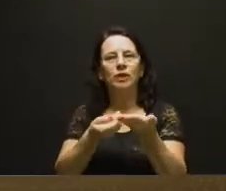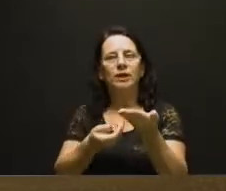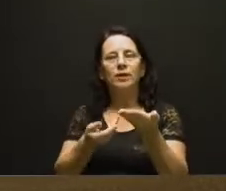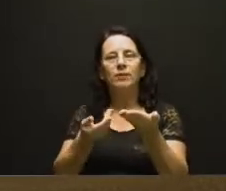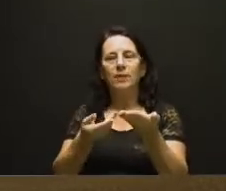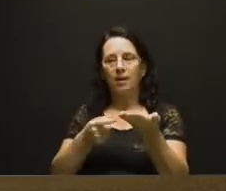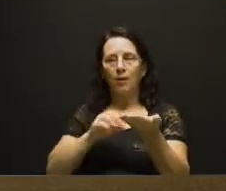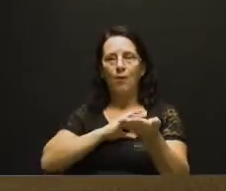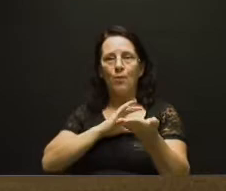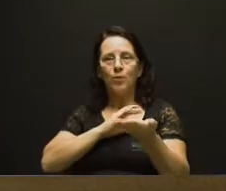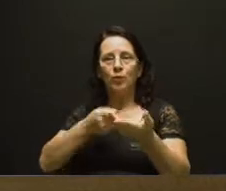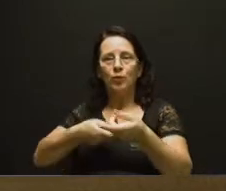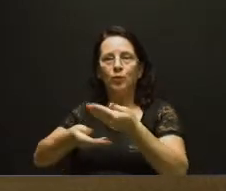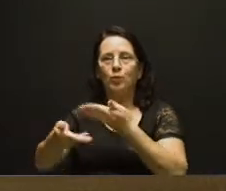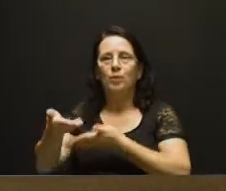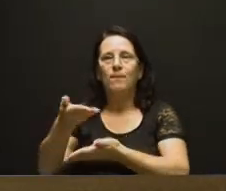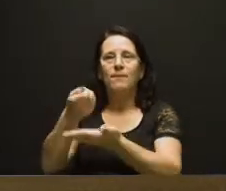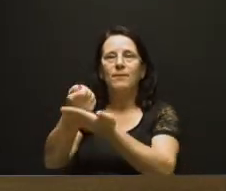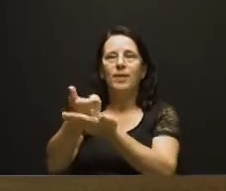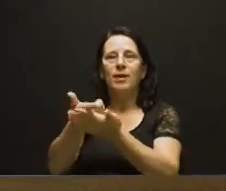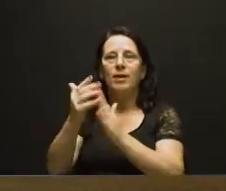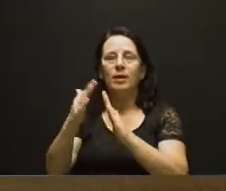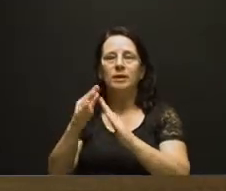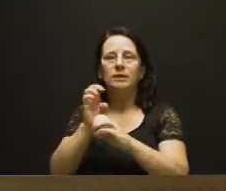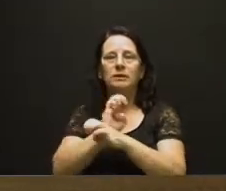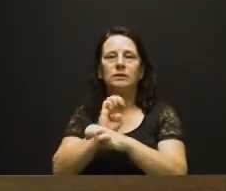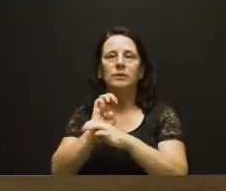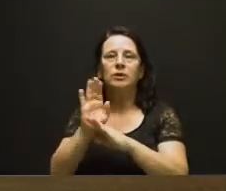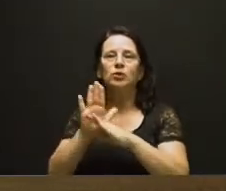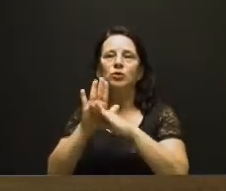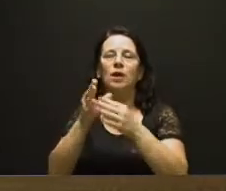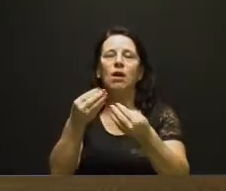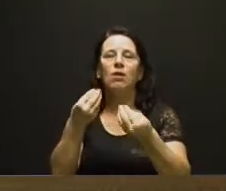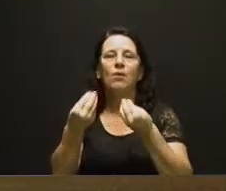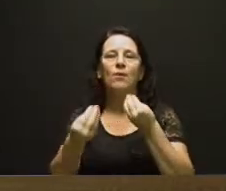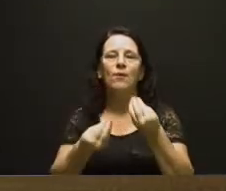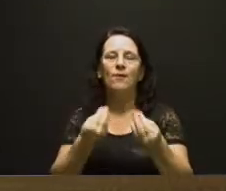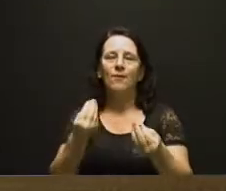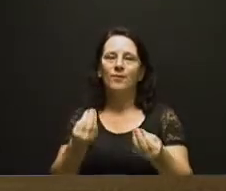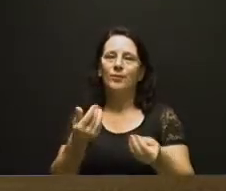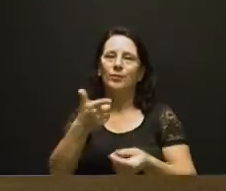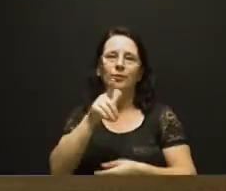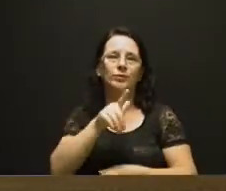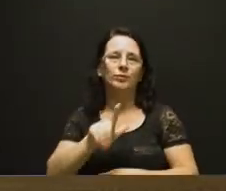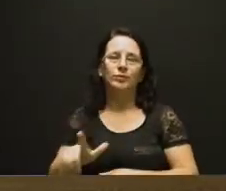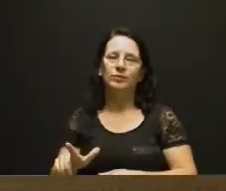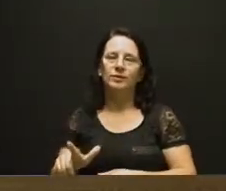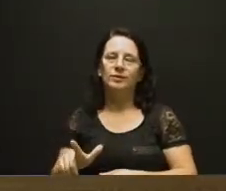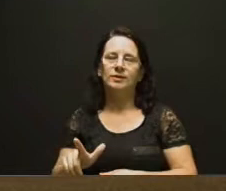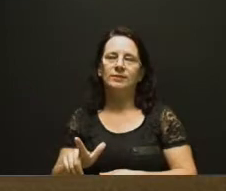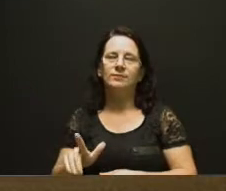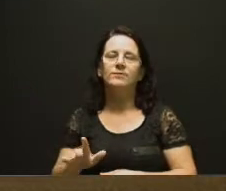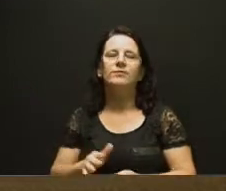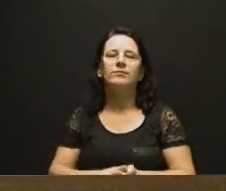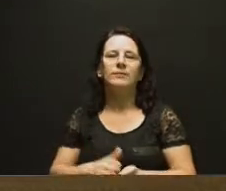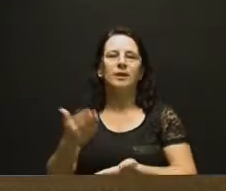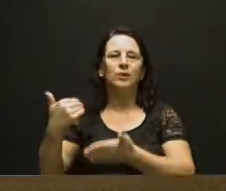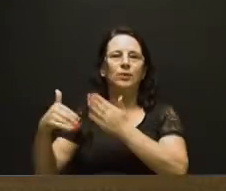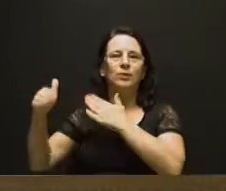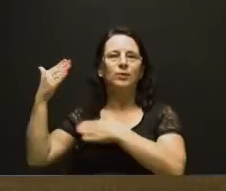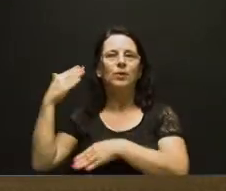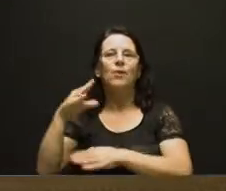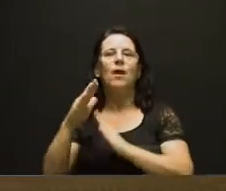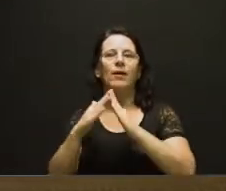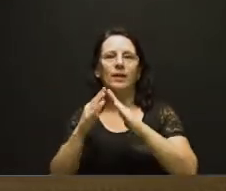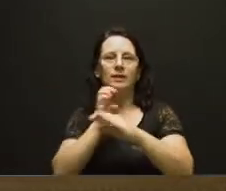uma peregrinação posso bater no peito e dizer com muita honra foi uma peregrinação aliás o rótulo tem uma